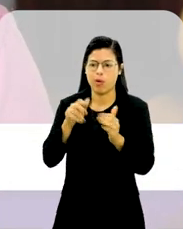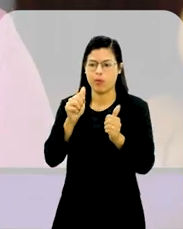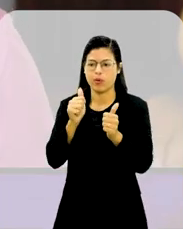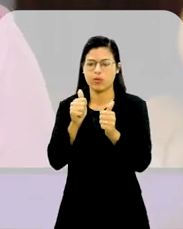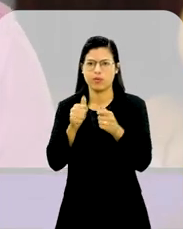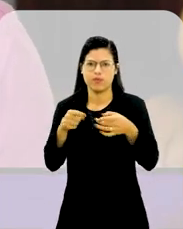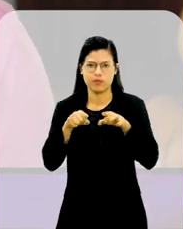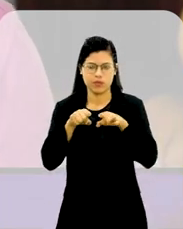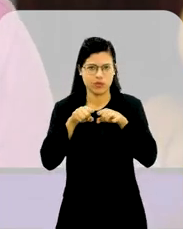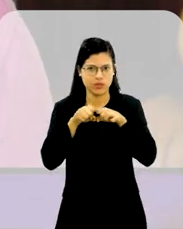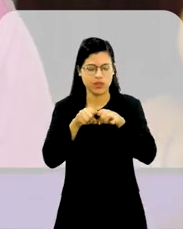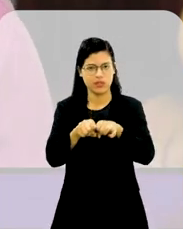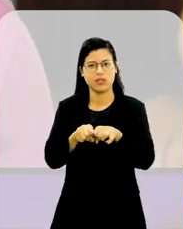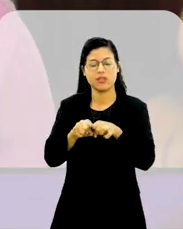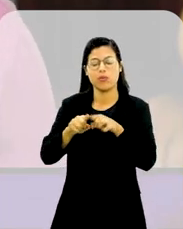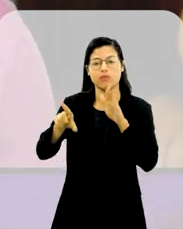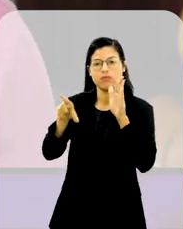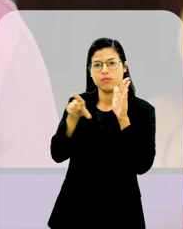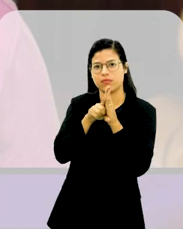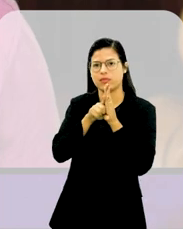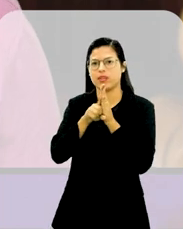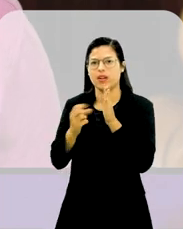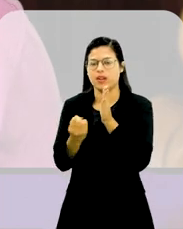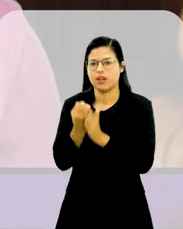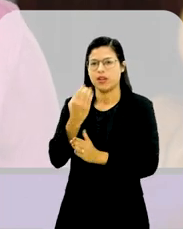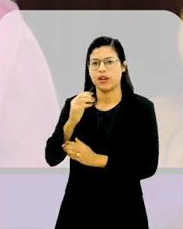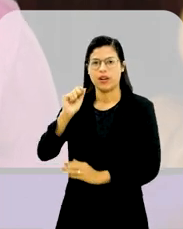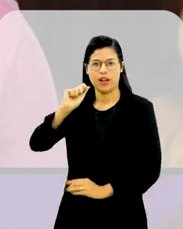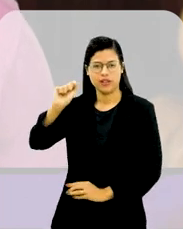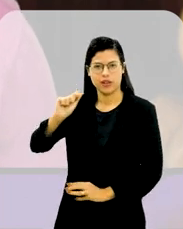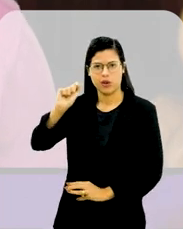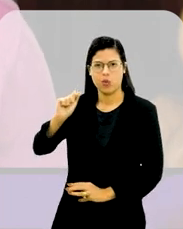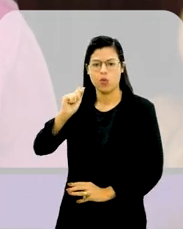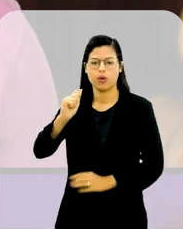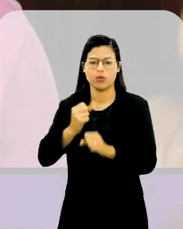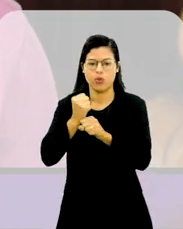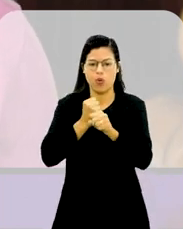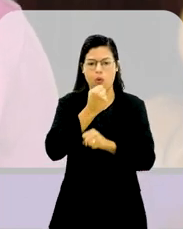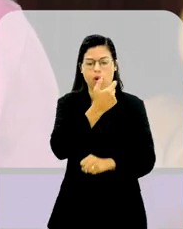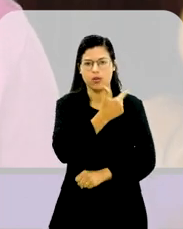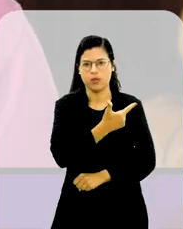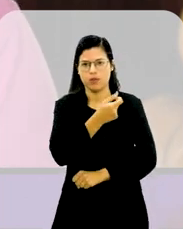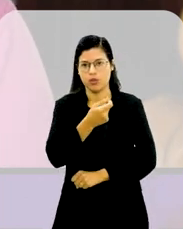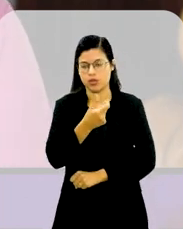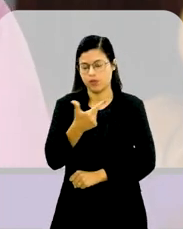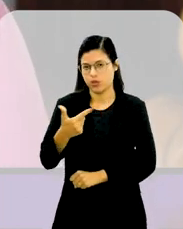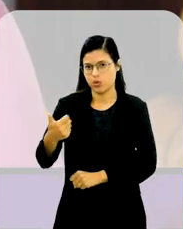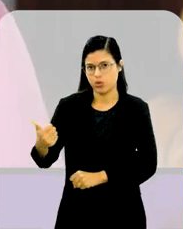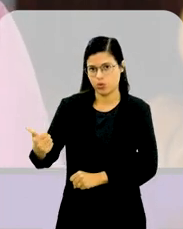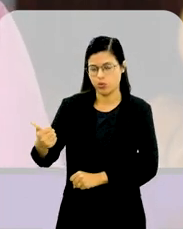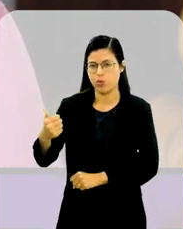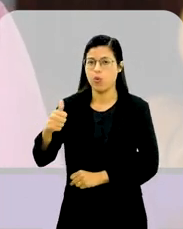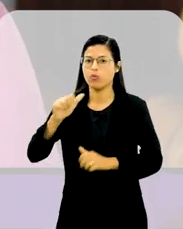da Lei criada em agosto de 2021 a lei 14.193 que alterou a ch da Lei